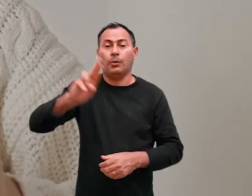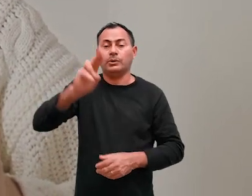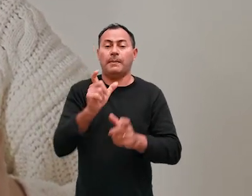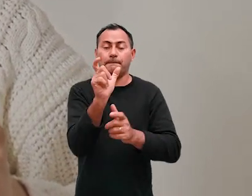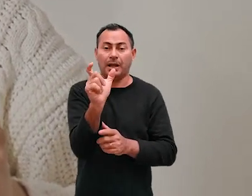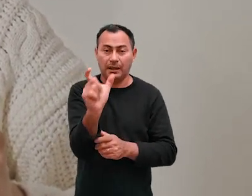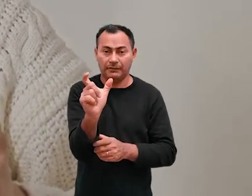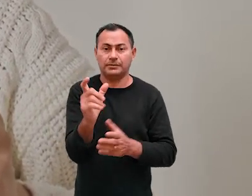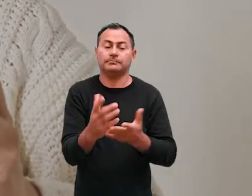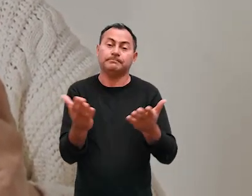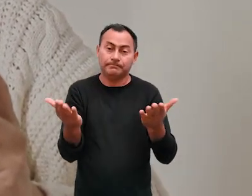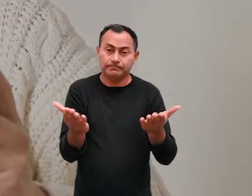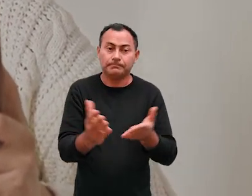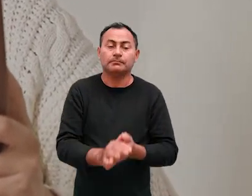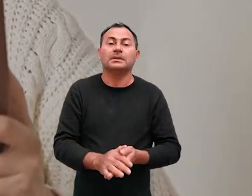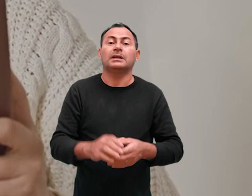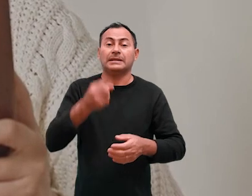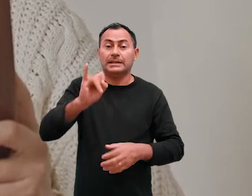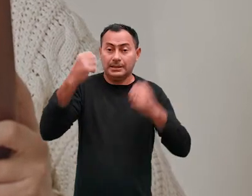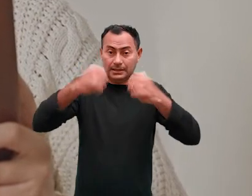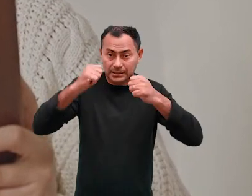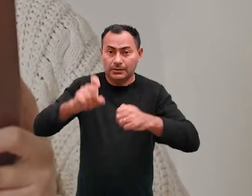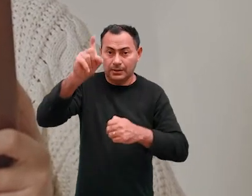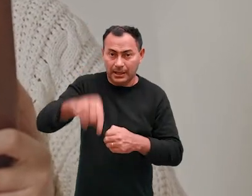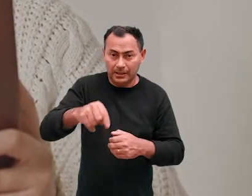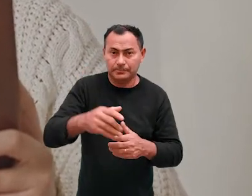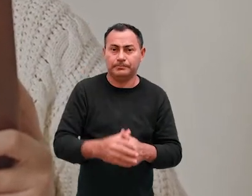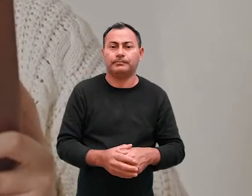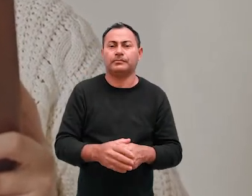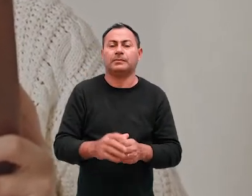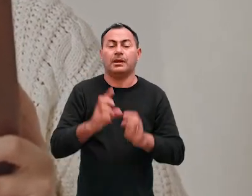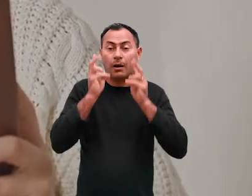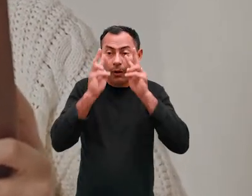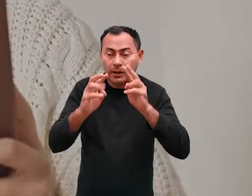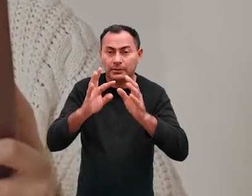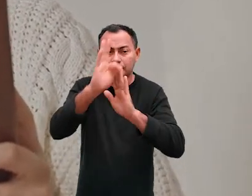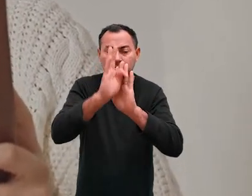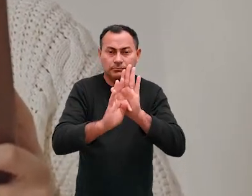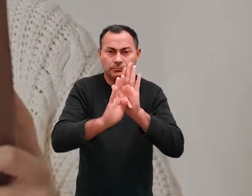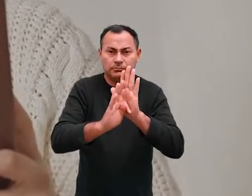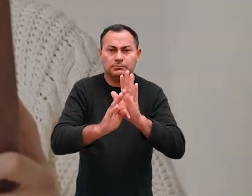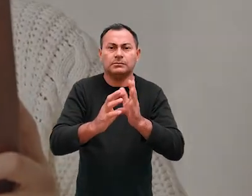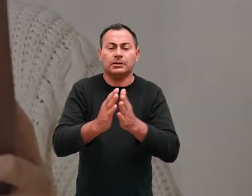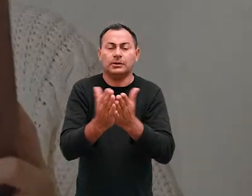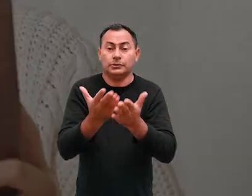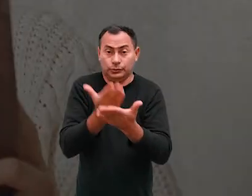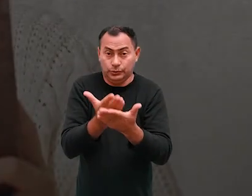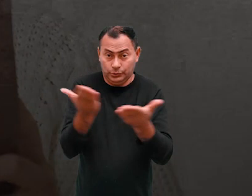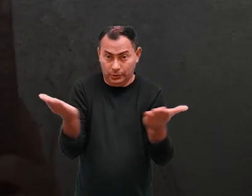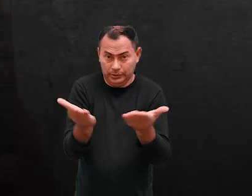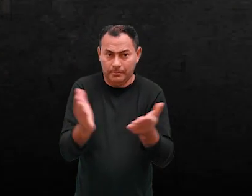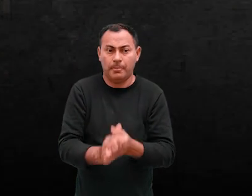utilize palavras. Se necessário for. Ouça com atenção o texto bíblico base do estudo de